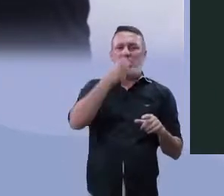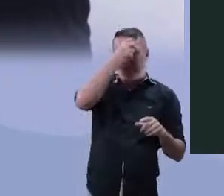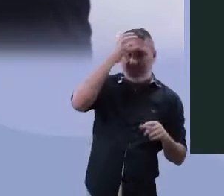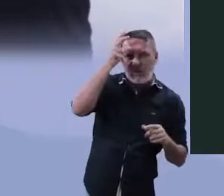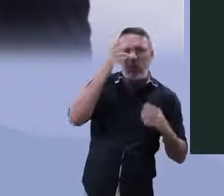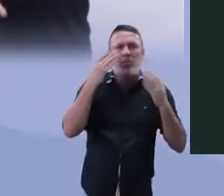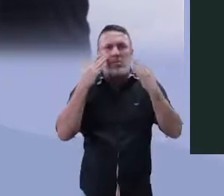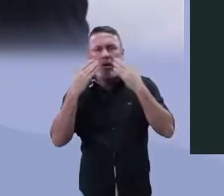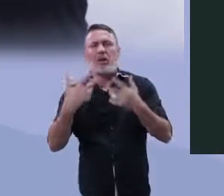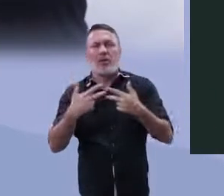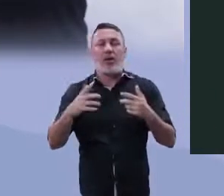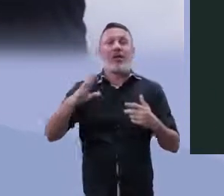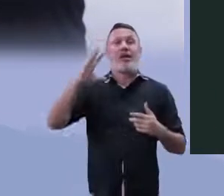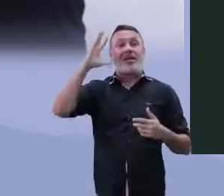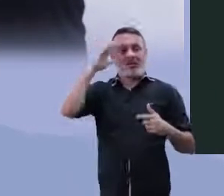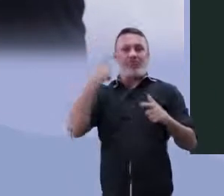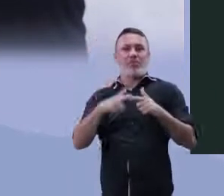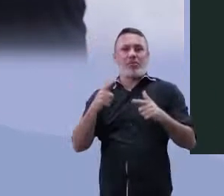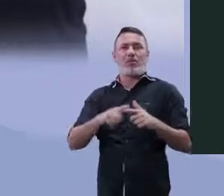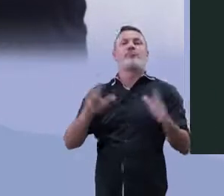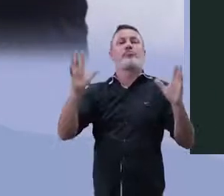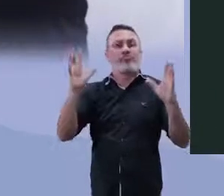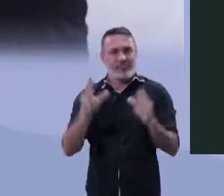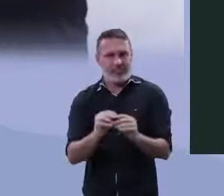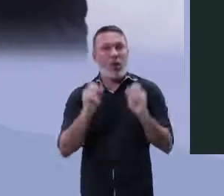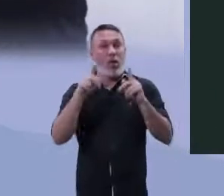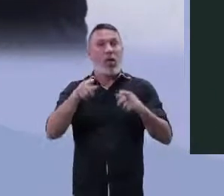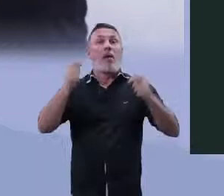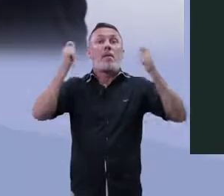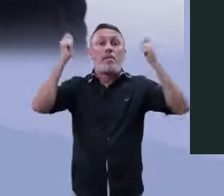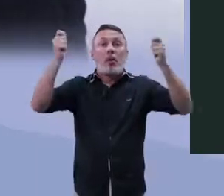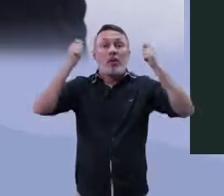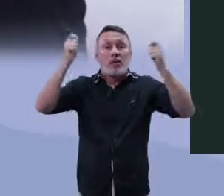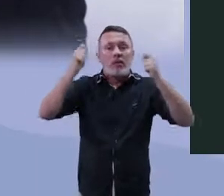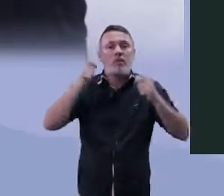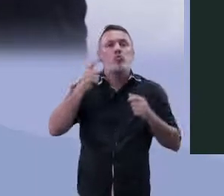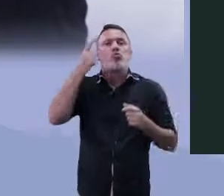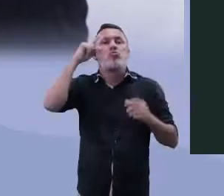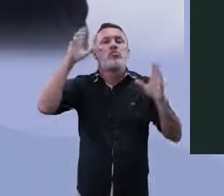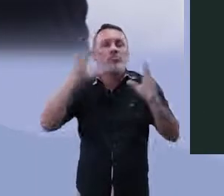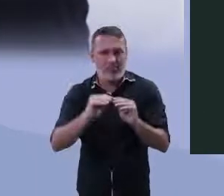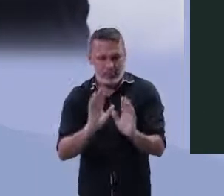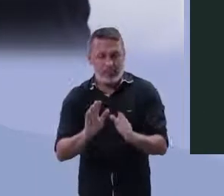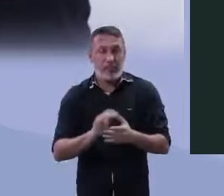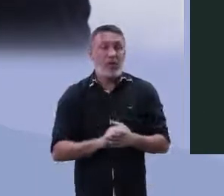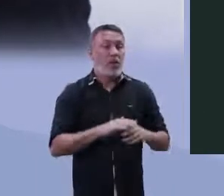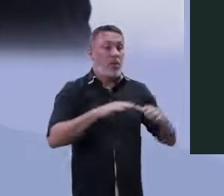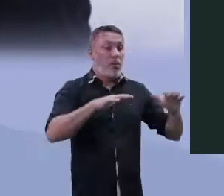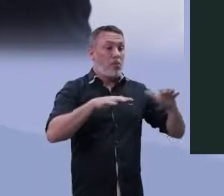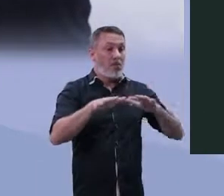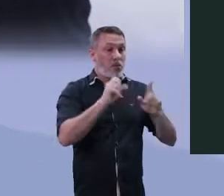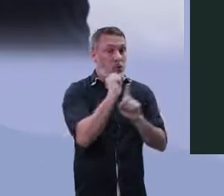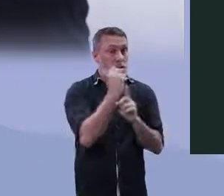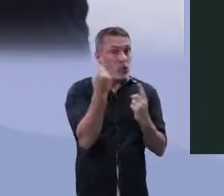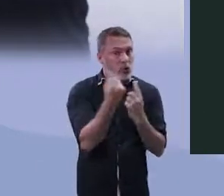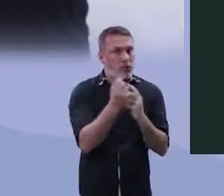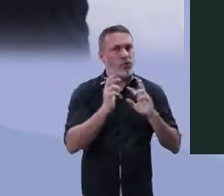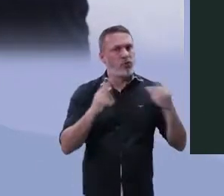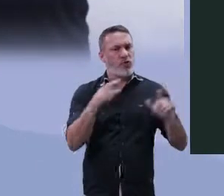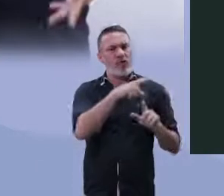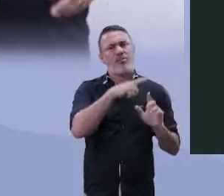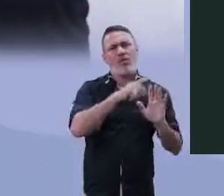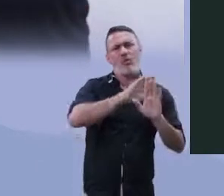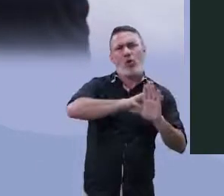vem, resolve aquele problema, o movimento vai, dissipa. Então, o protesto funciona desse jeito. O movimento social, não. O movimento social ele